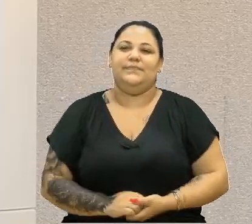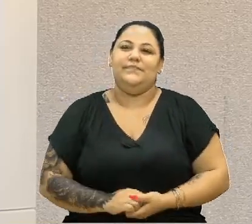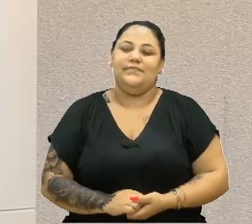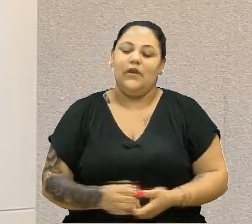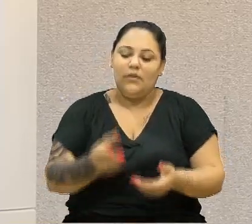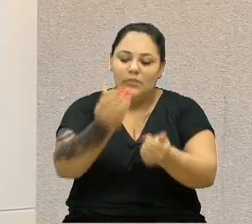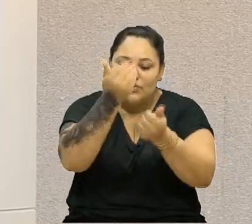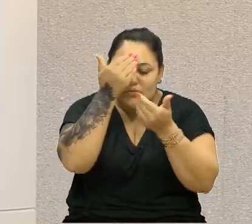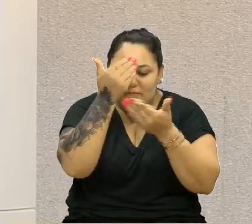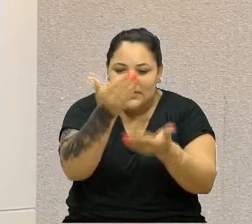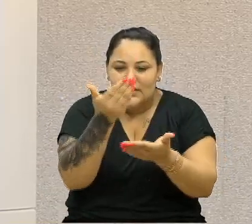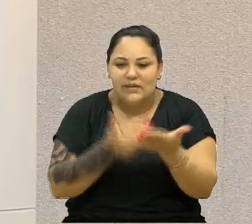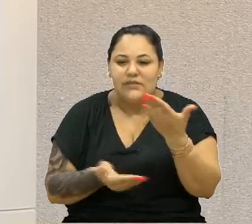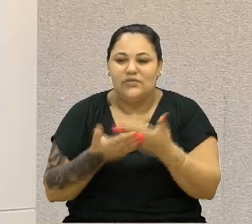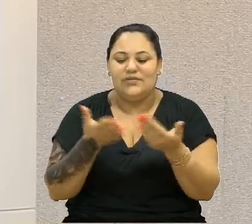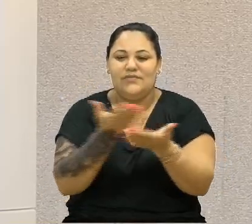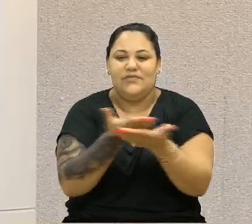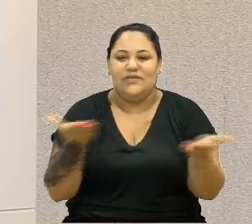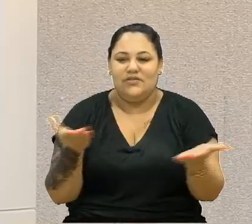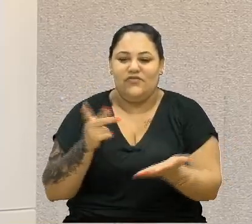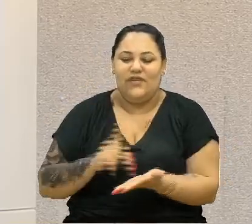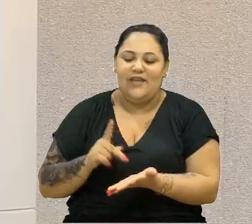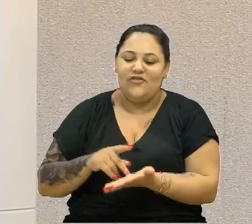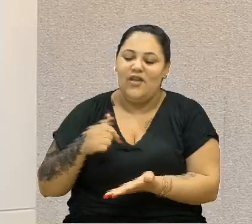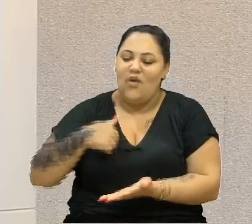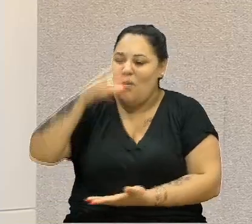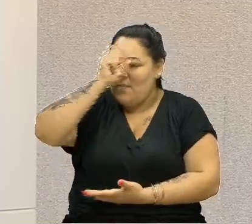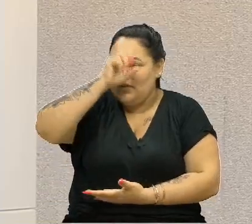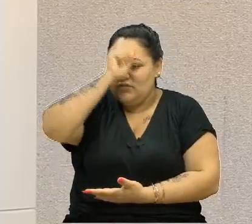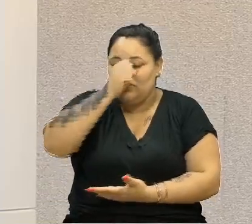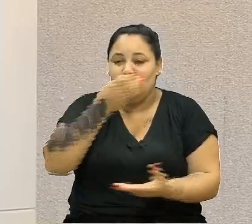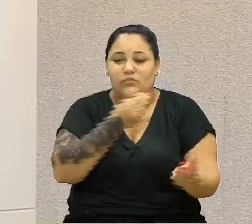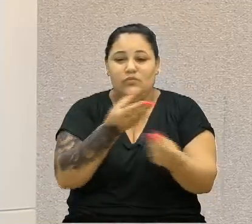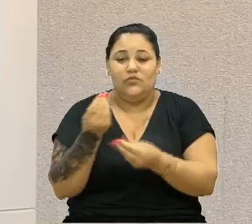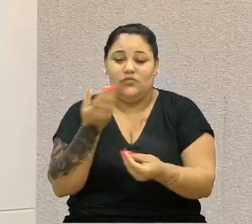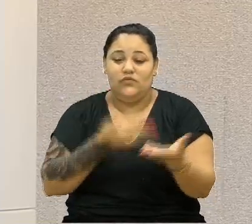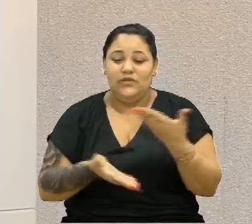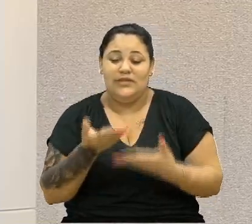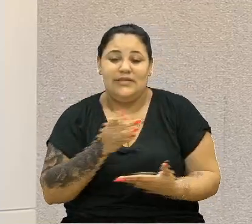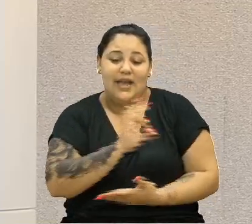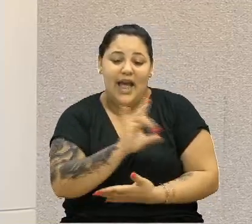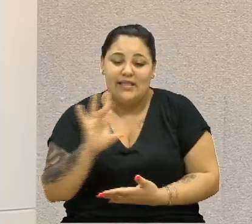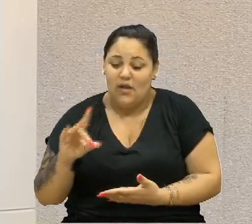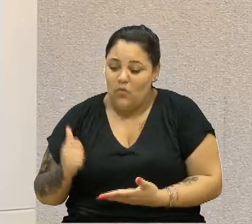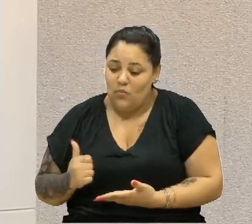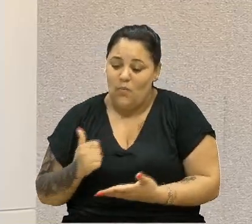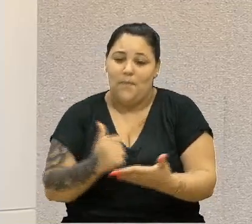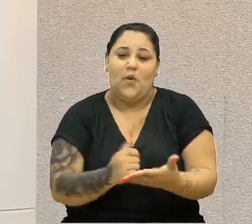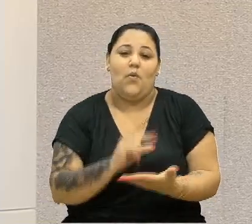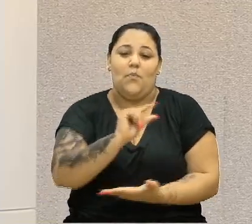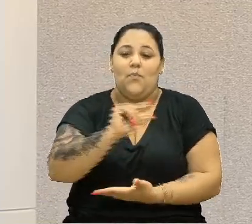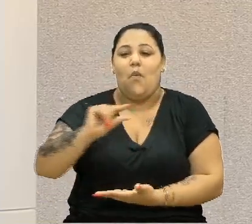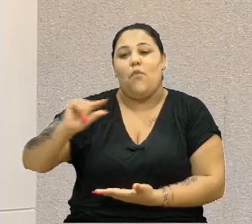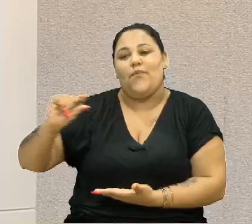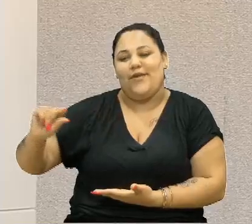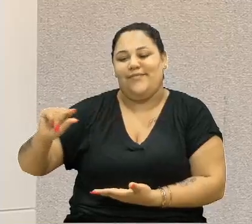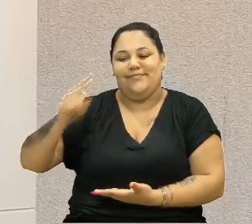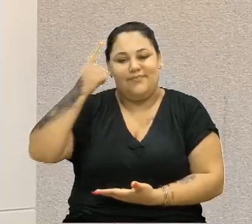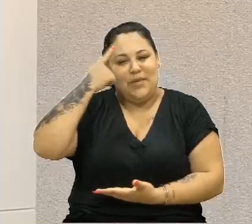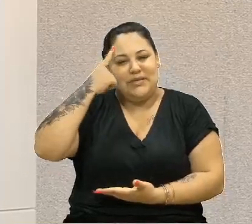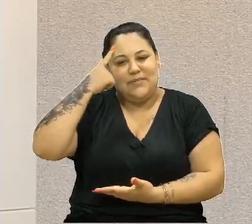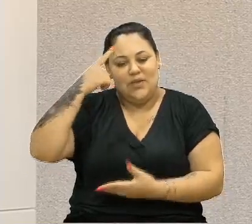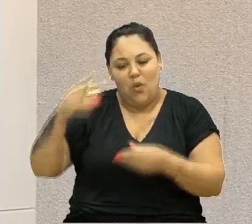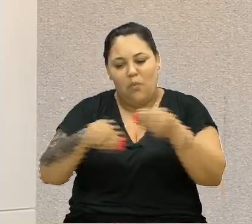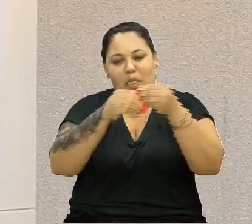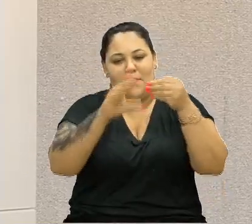muito obrigado a todos vocês, aprendi muito com todos vocês, cada um dando a sua contribuição, da sua parte, do seu pensamento, da sua forma de